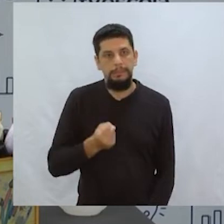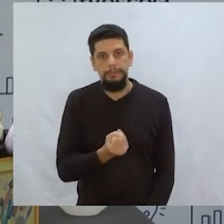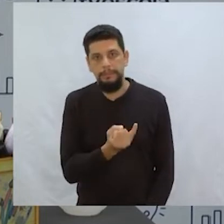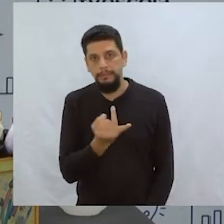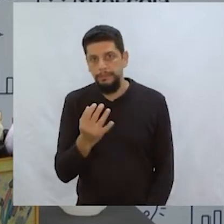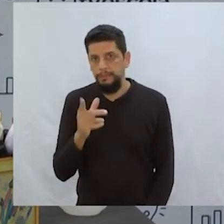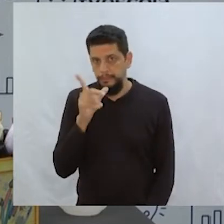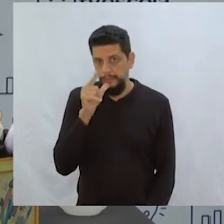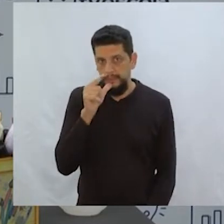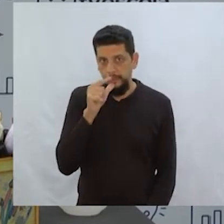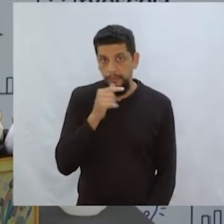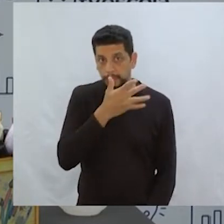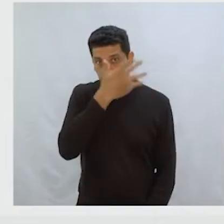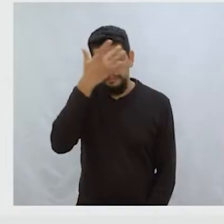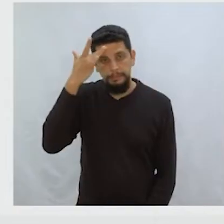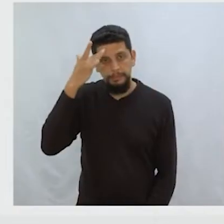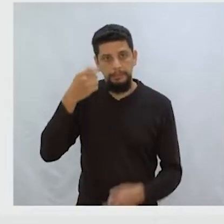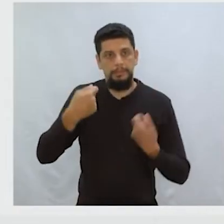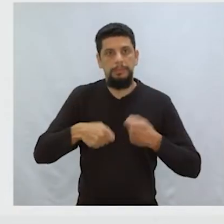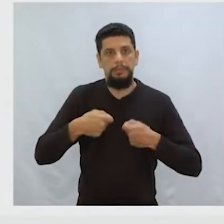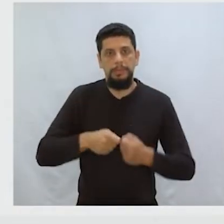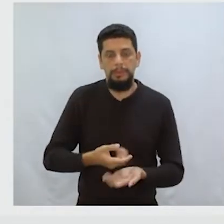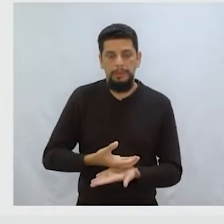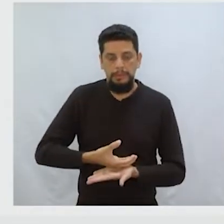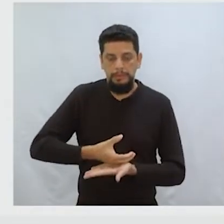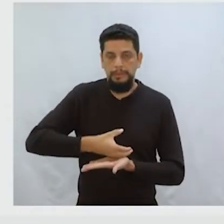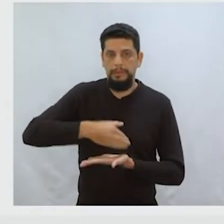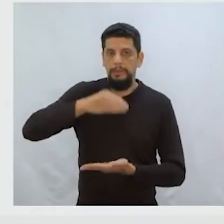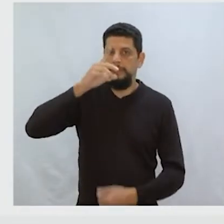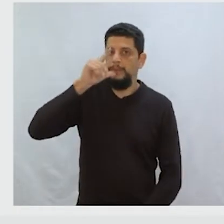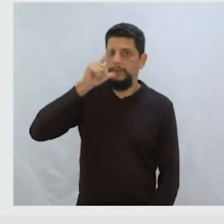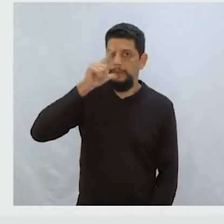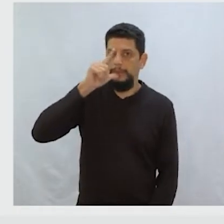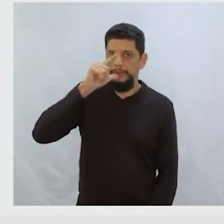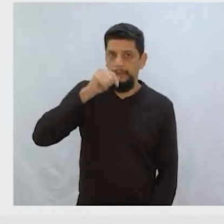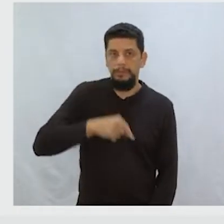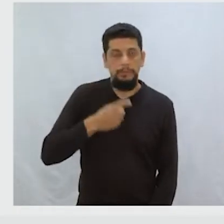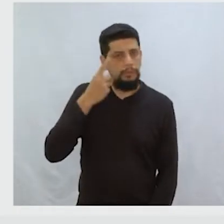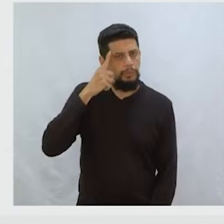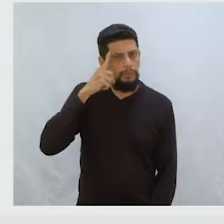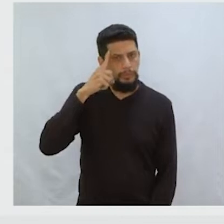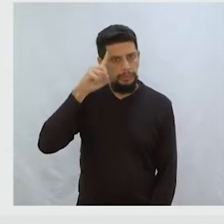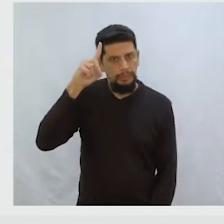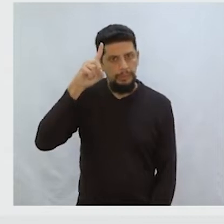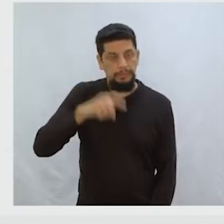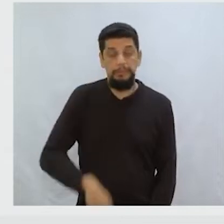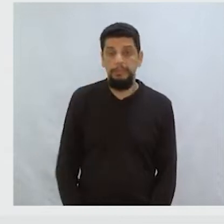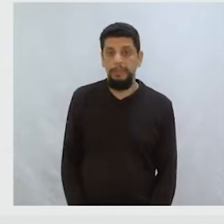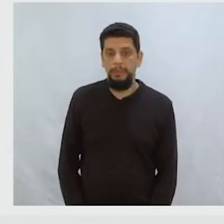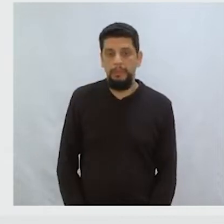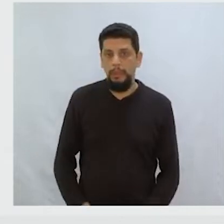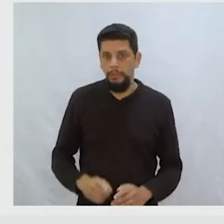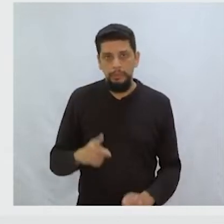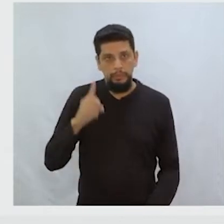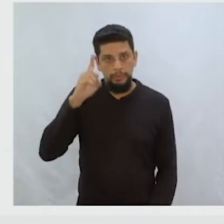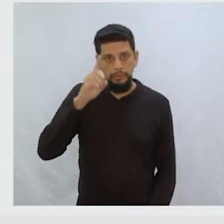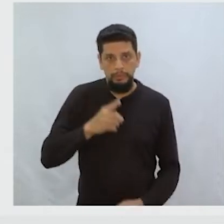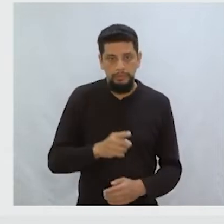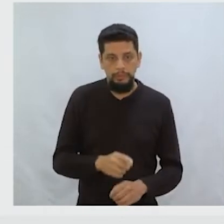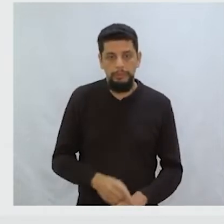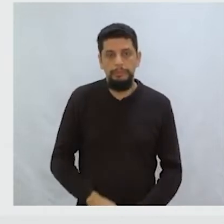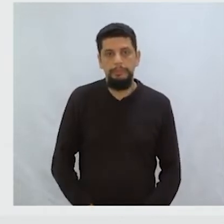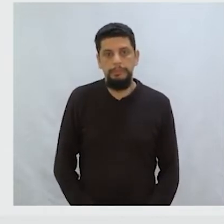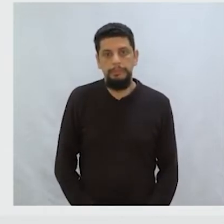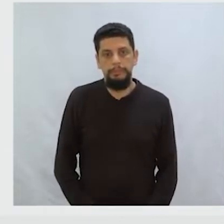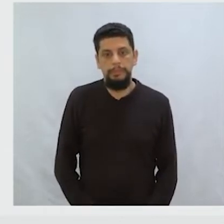essa quantidade de água que um adulto precisa tomar durante um dia todo. Vai tomar tudo de uma